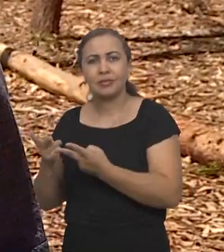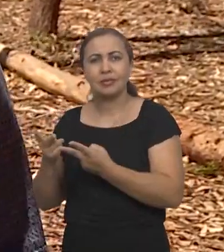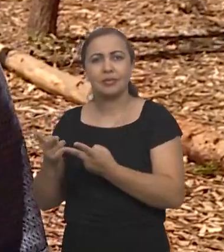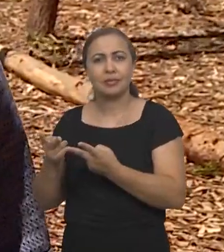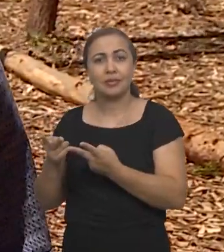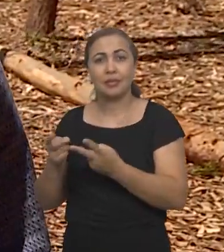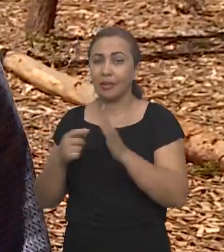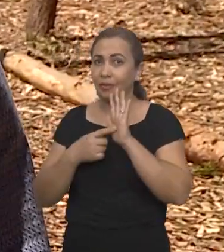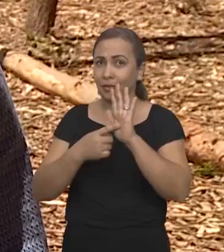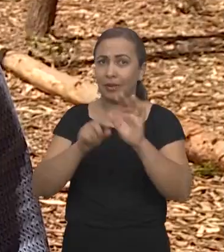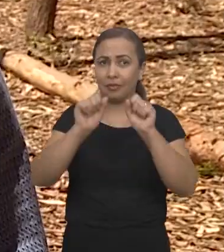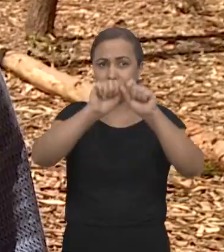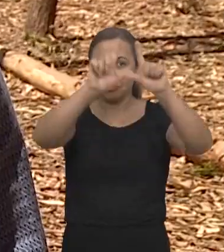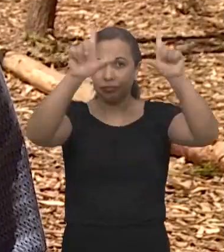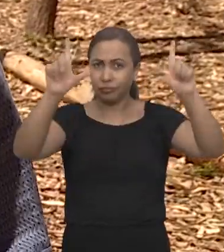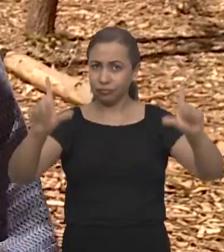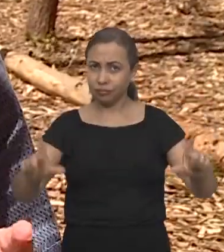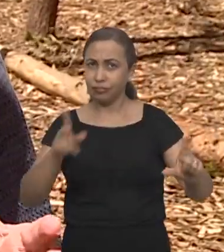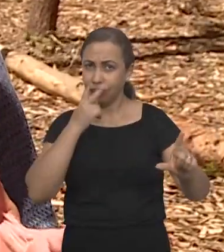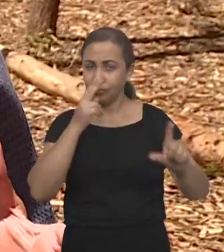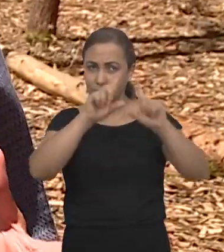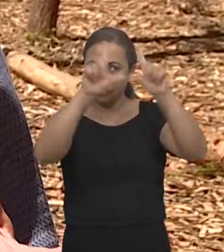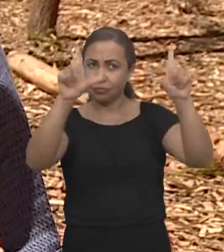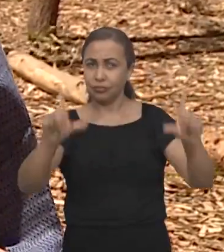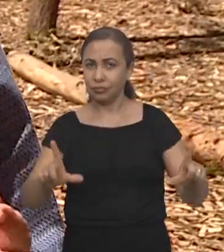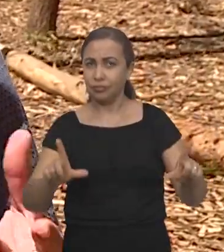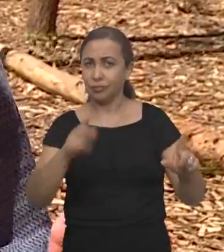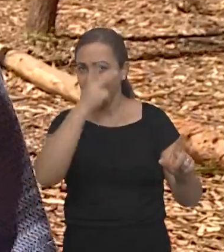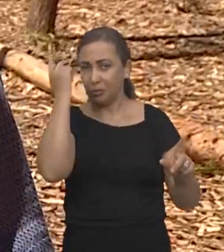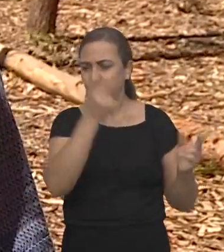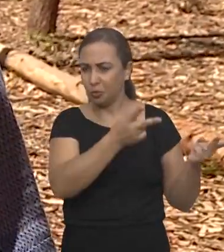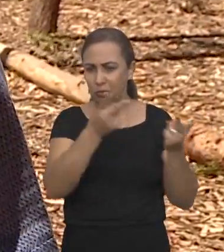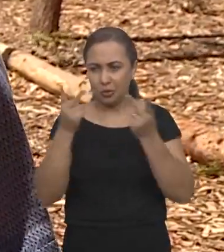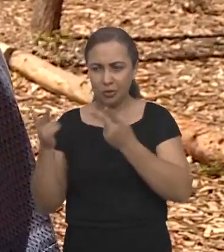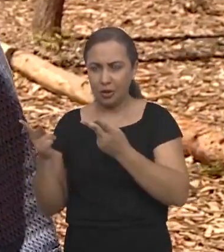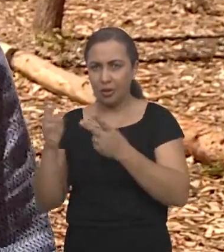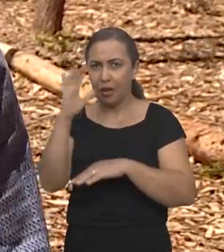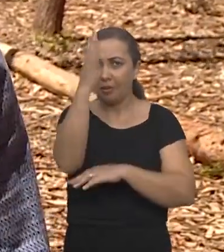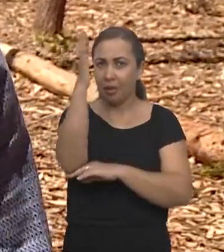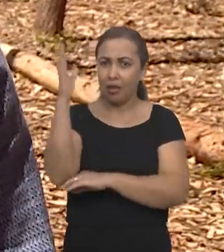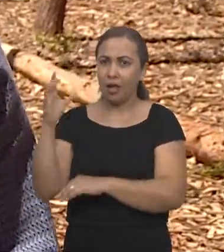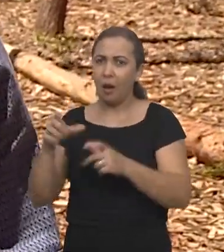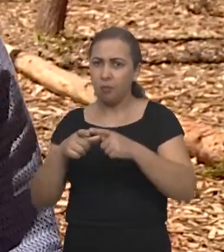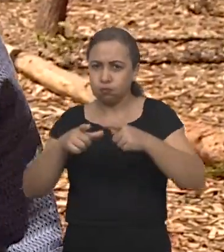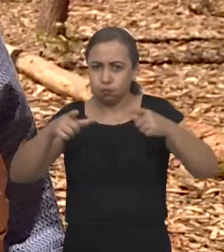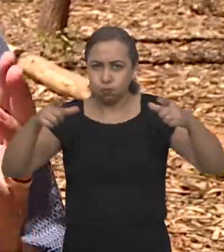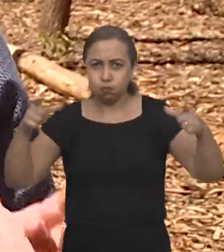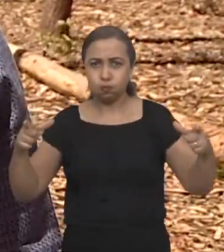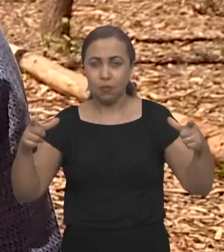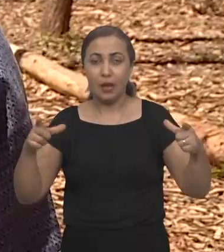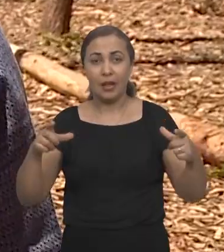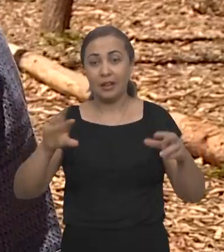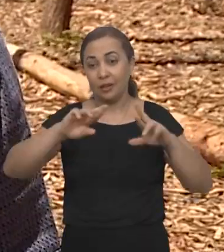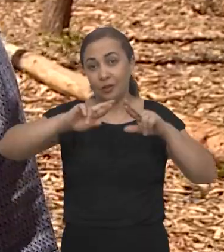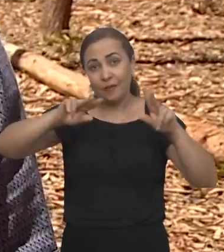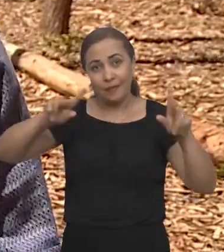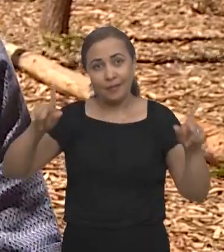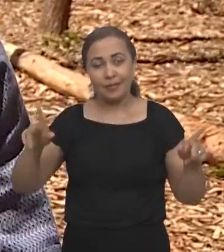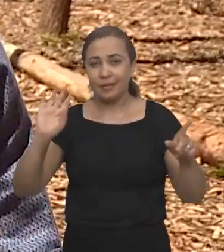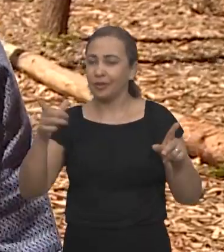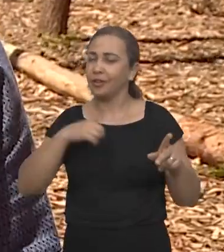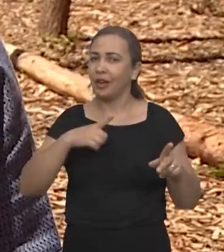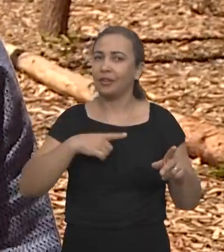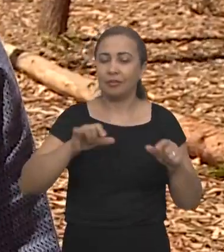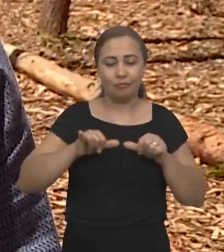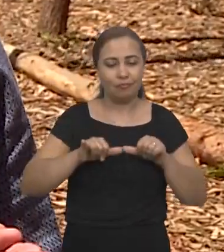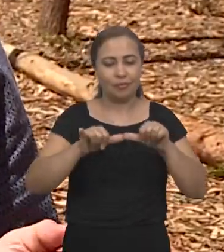sendo colocado como uma vitrine, essas madeiras mais grossas, né, e com uma uniformidade,